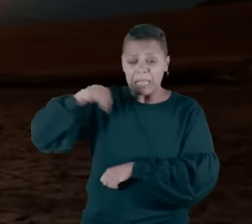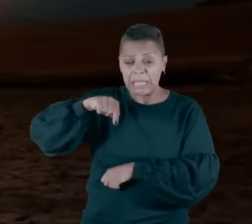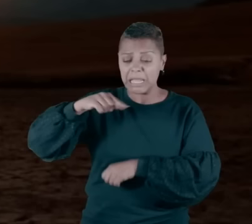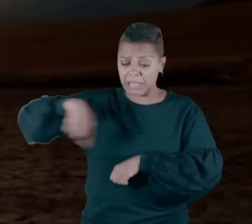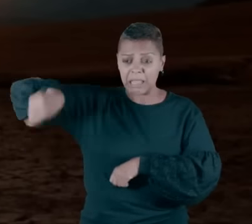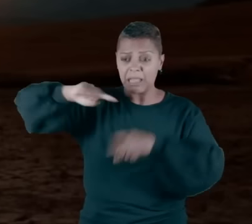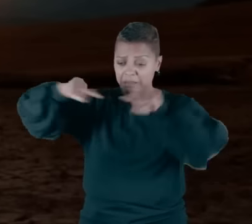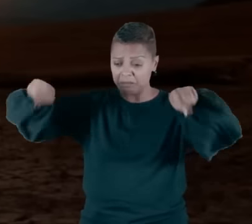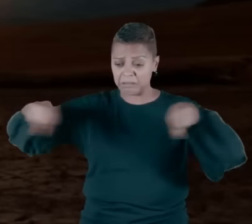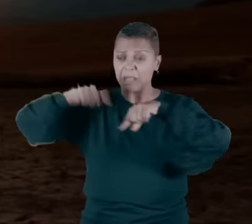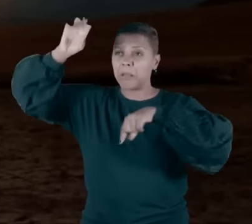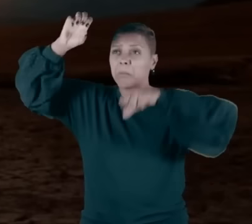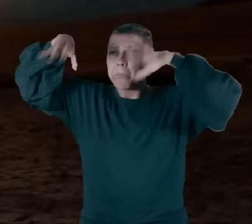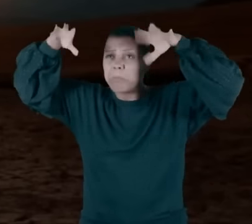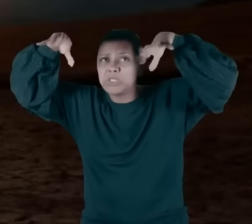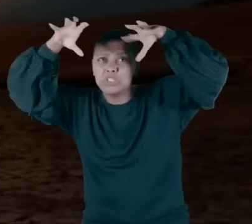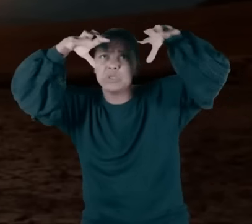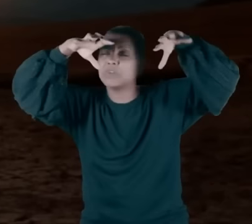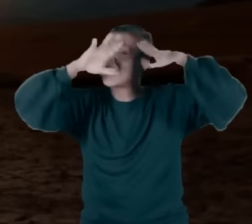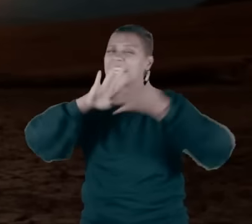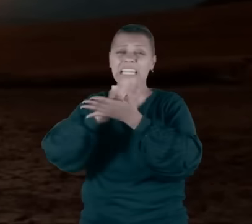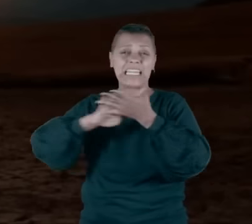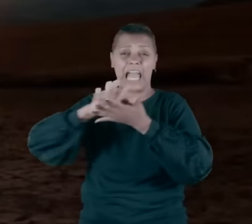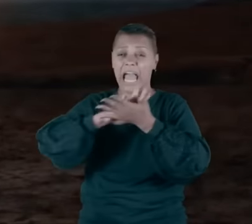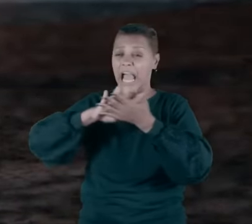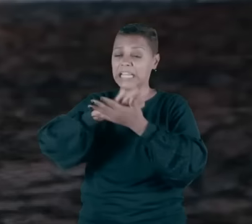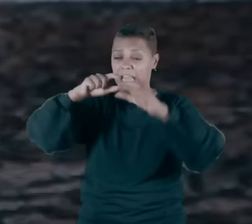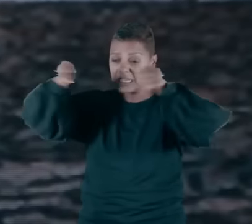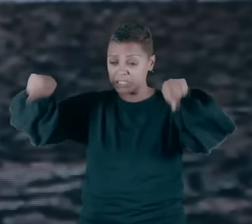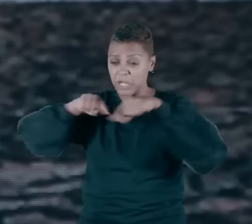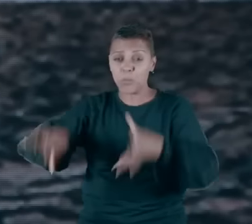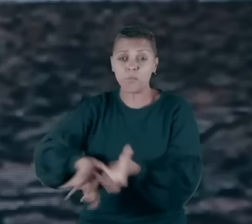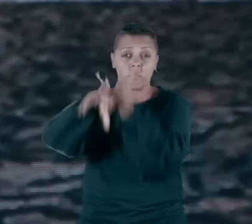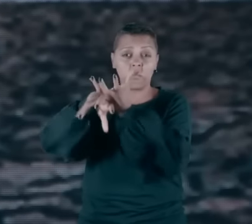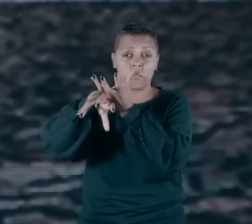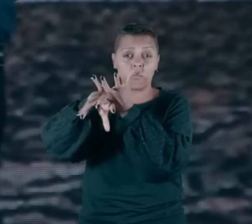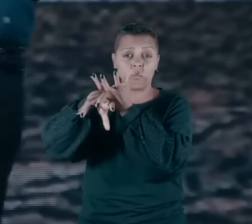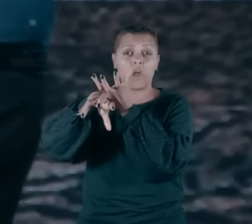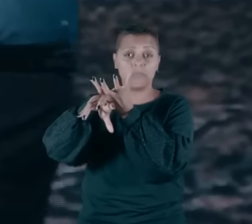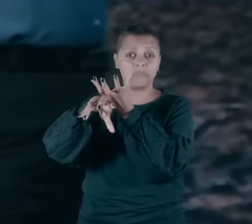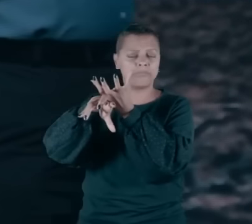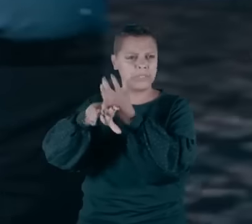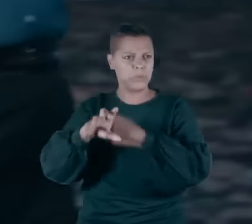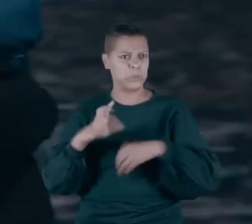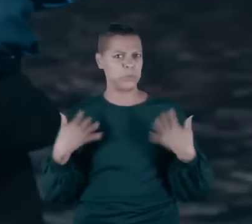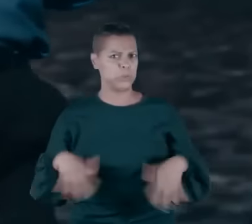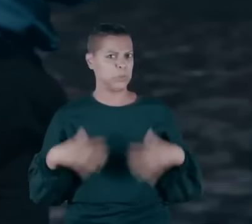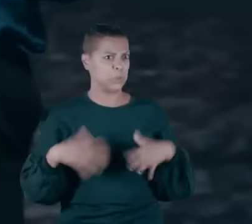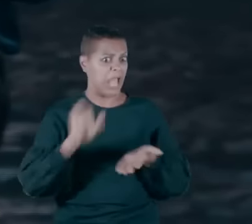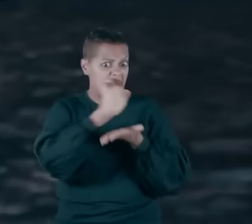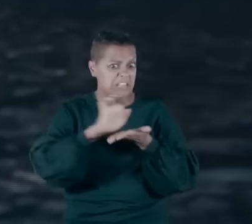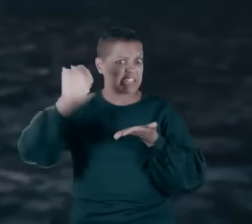chuva haverá nestes anos segundo a minha palavra é dura coisa essa né Deus falar profeta